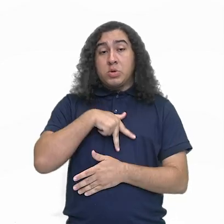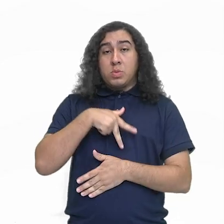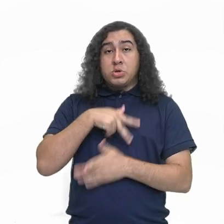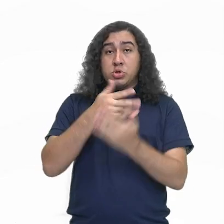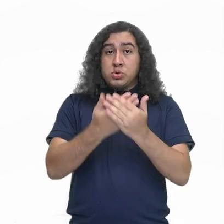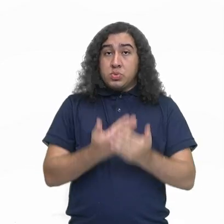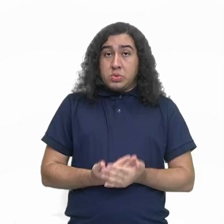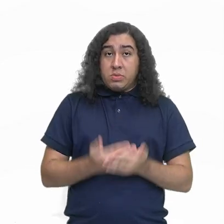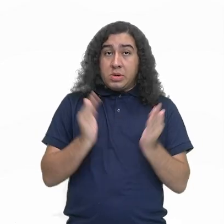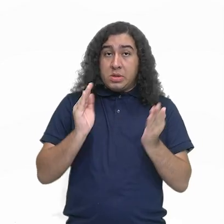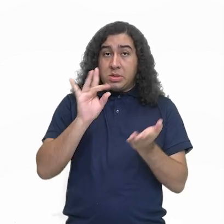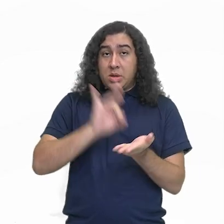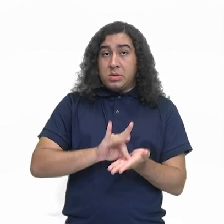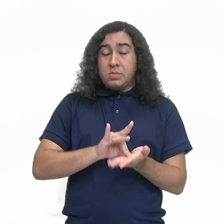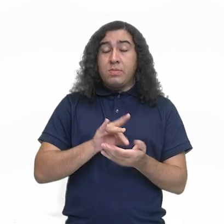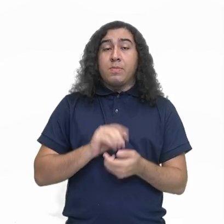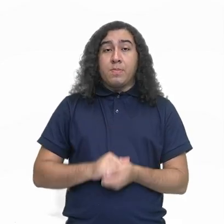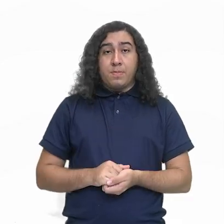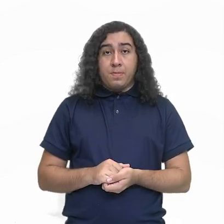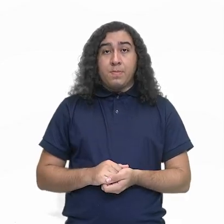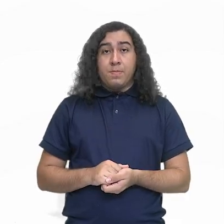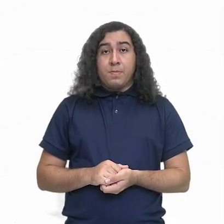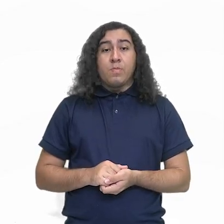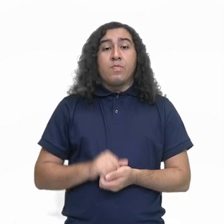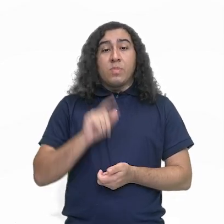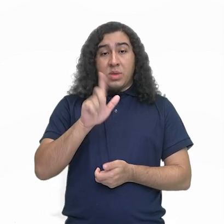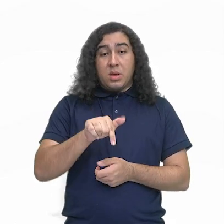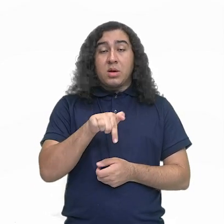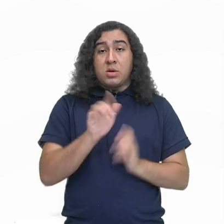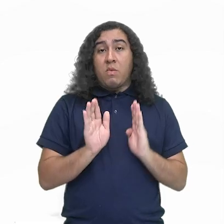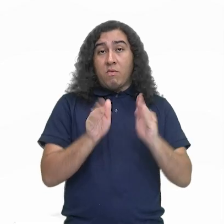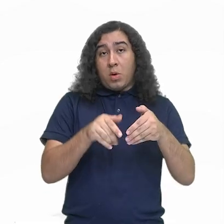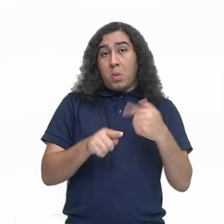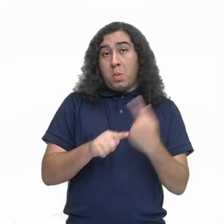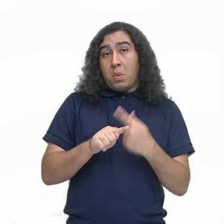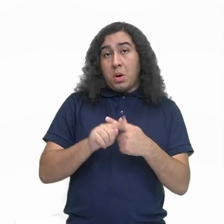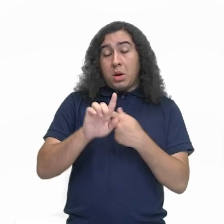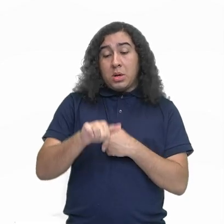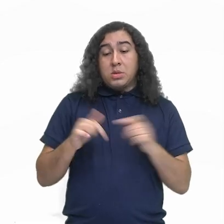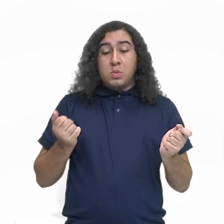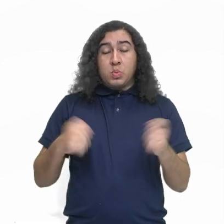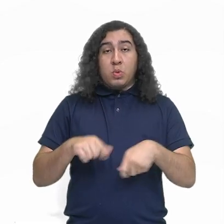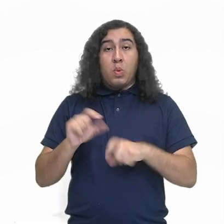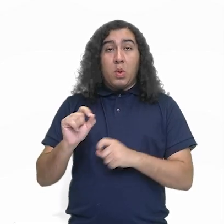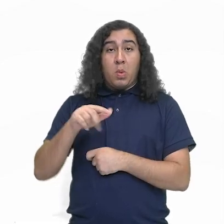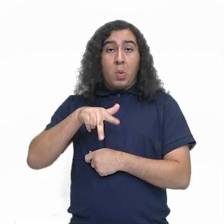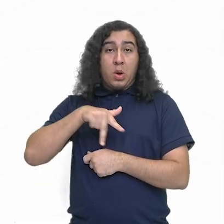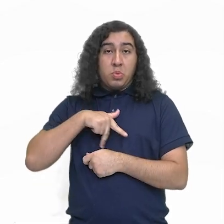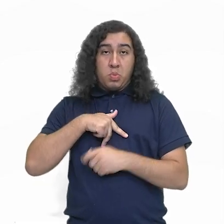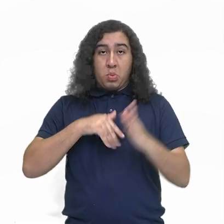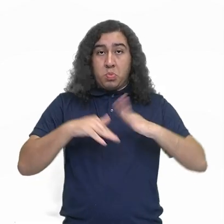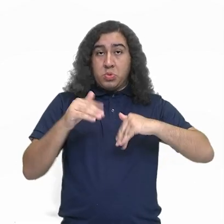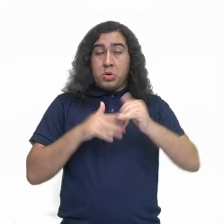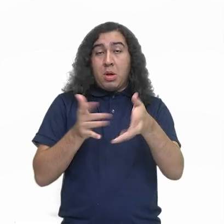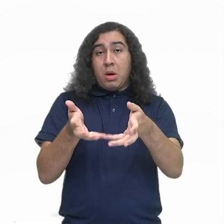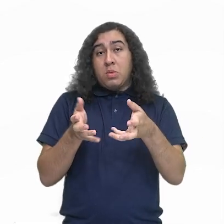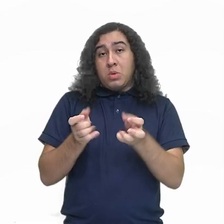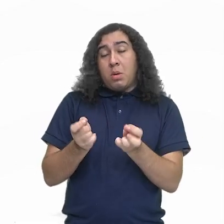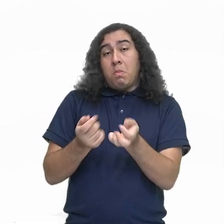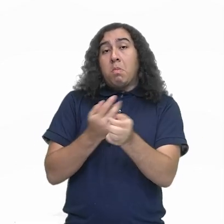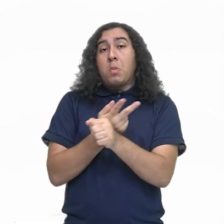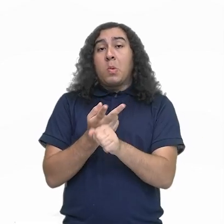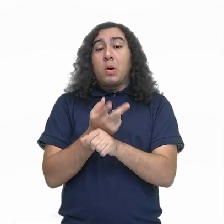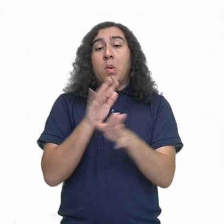antropologia estuda. É justamente isso, pois dessa maneira o antropólogo busca o trabalho